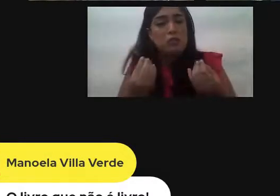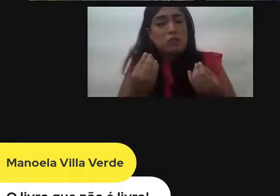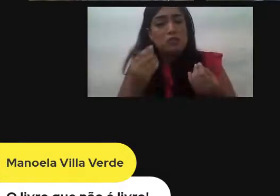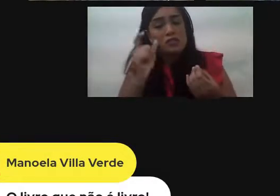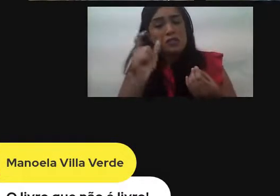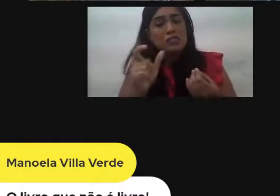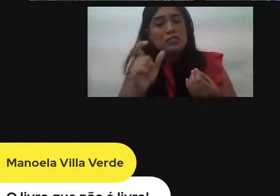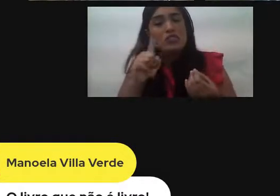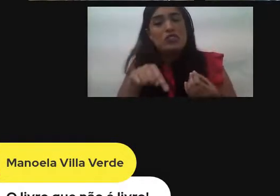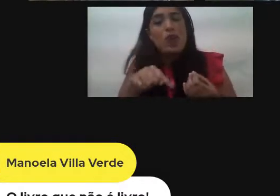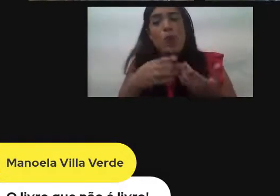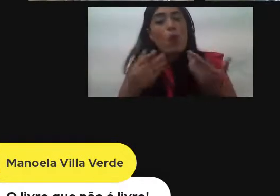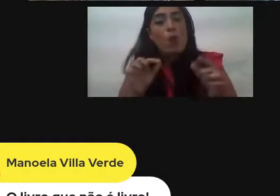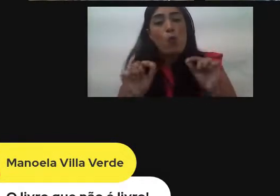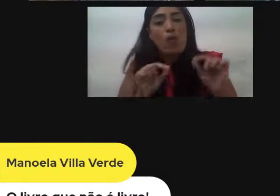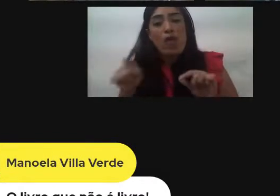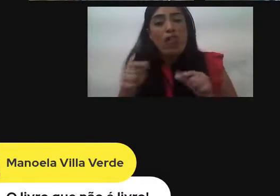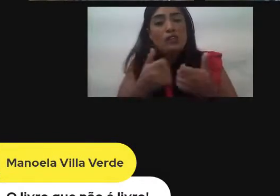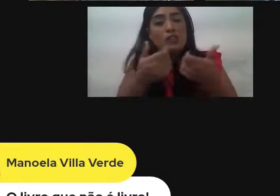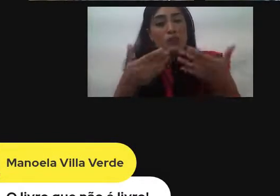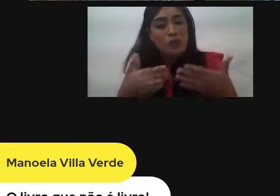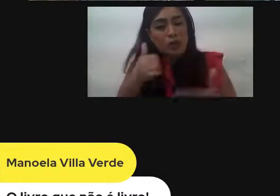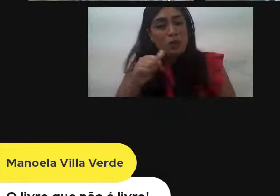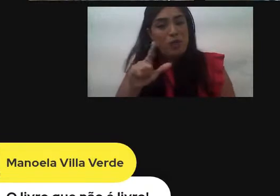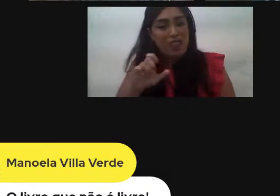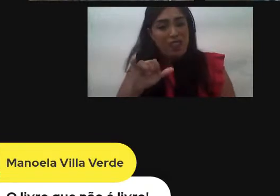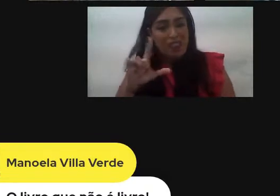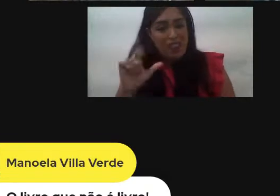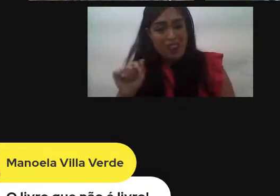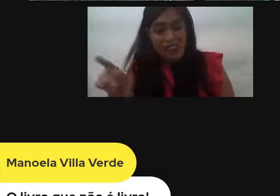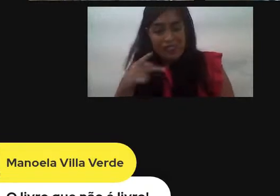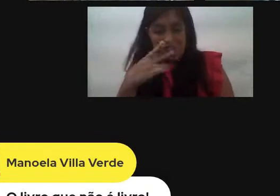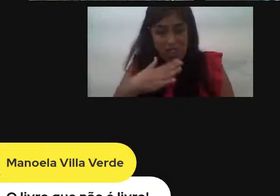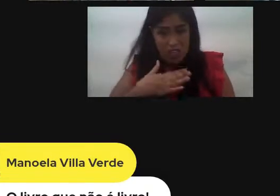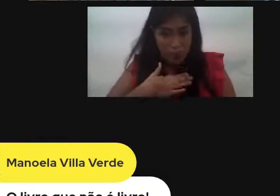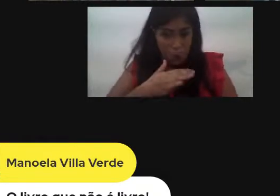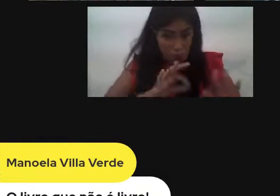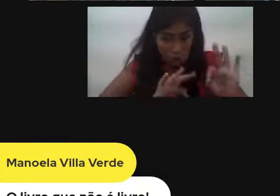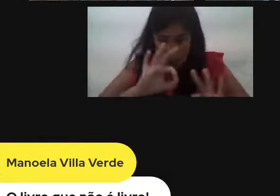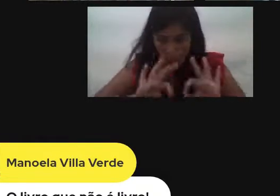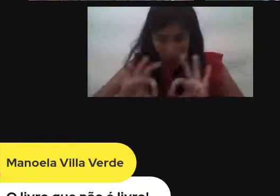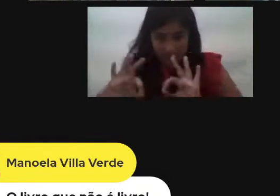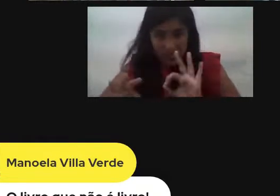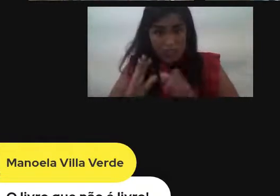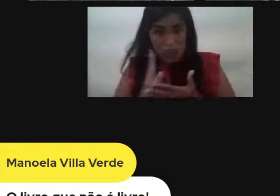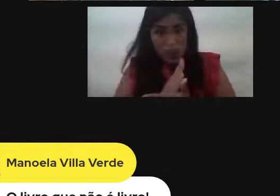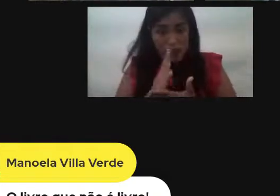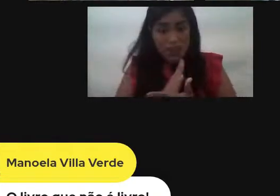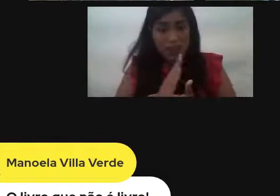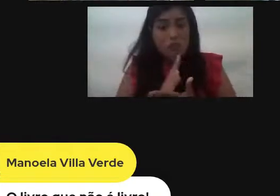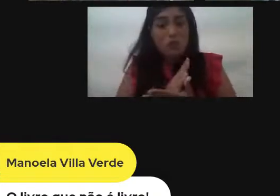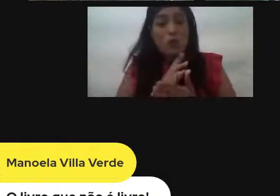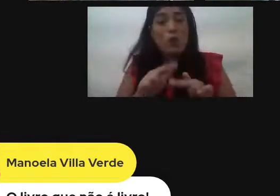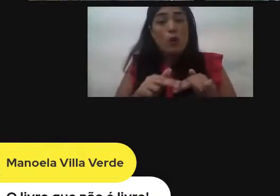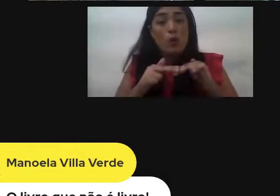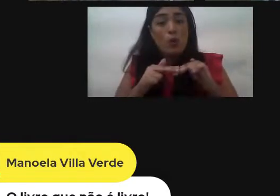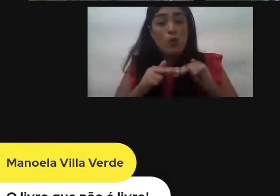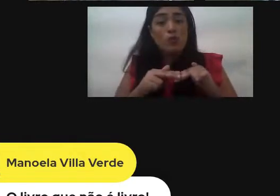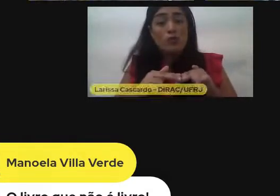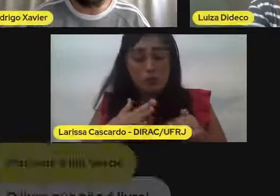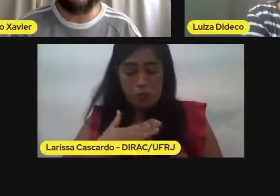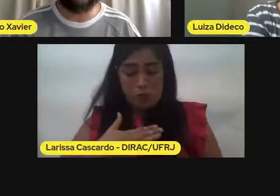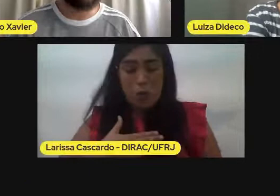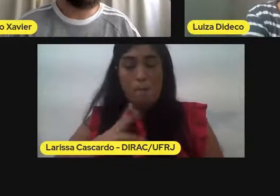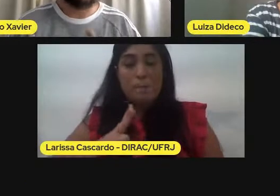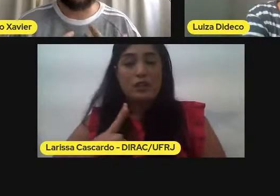isso, que é a seguinte: e ela diz que ela organizou o livro a partir do aspecto emocional dela. Os trechos que